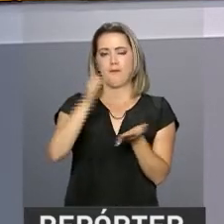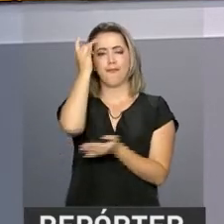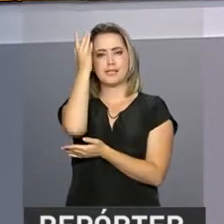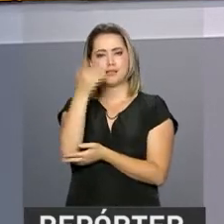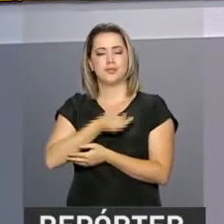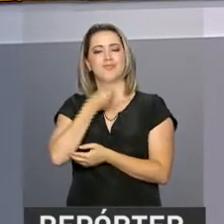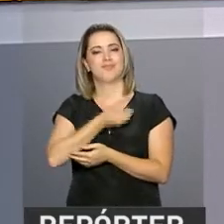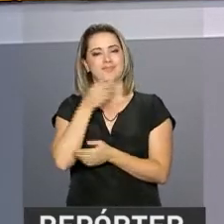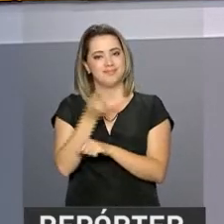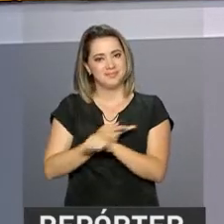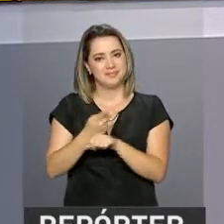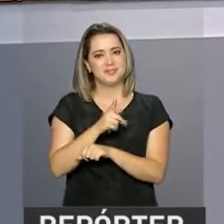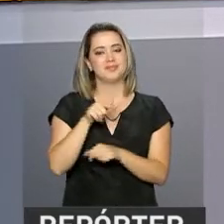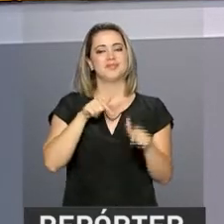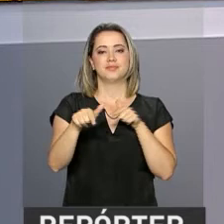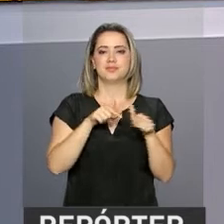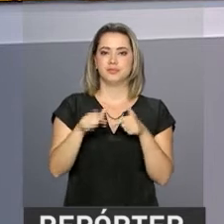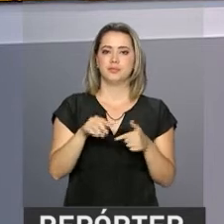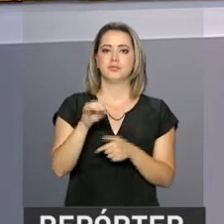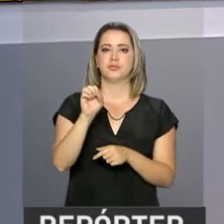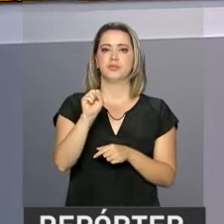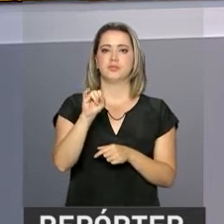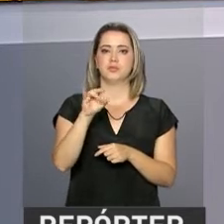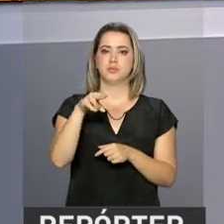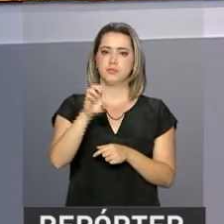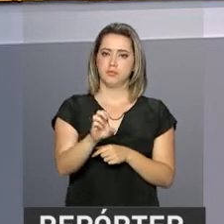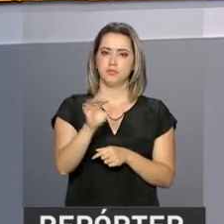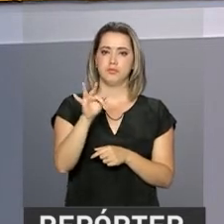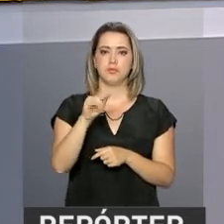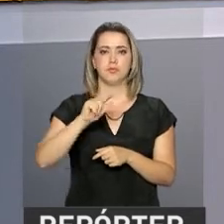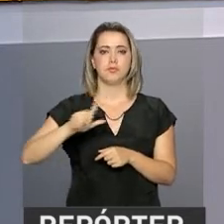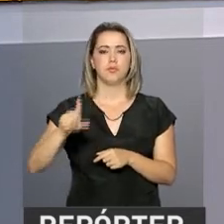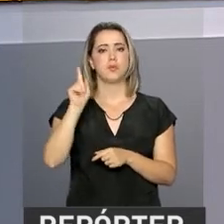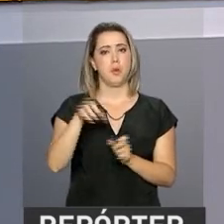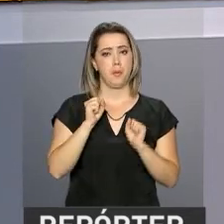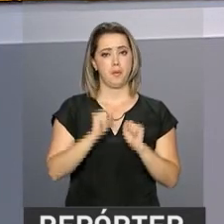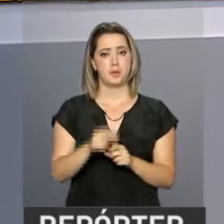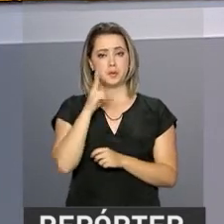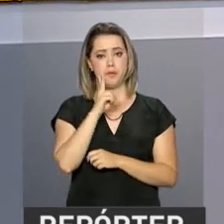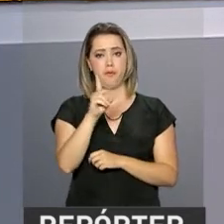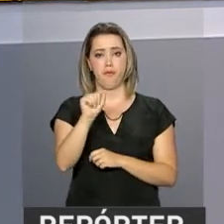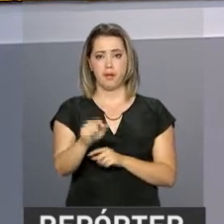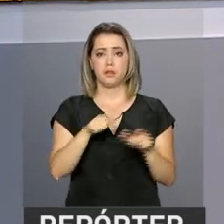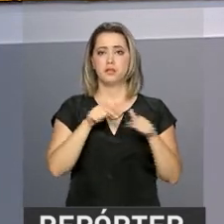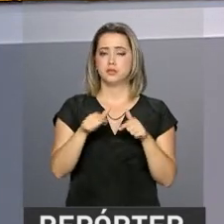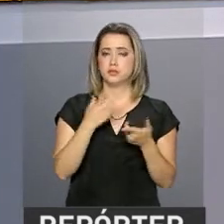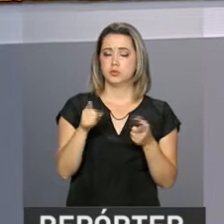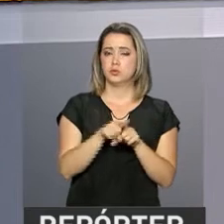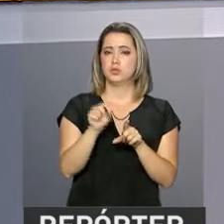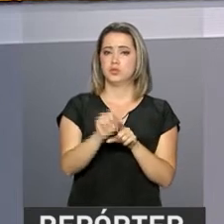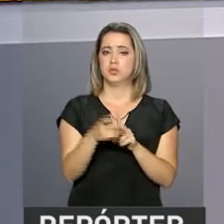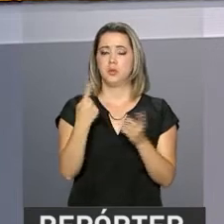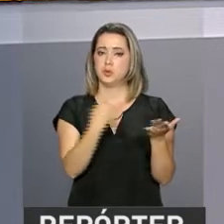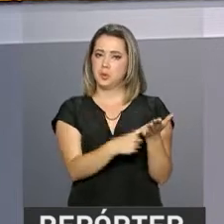vida de quem está procurando uma chance no mercado de trabalho no sine fácil é possível consultar vagas se candidatar e